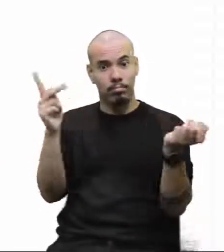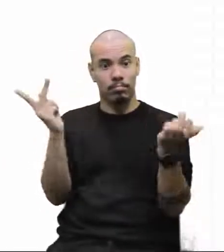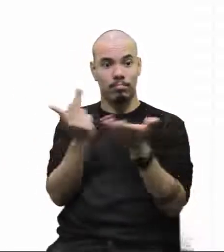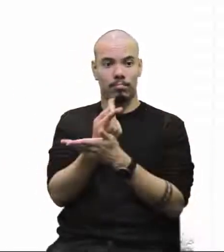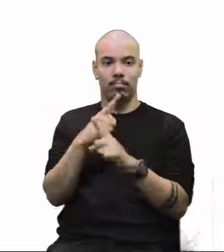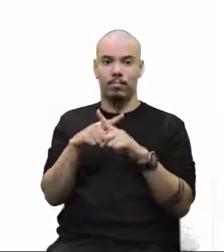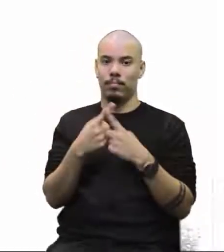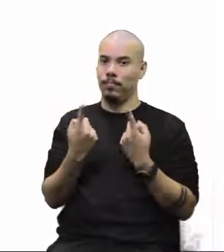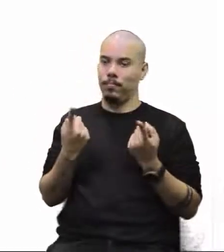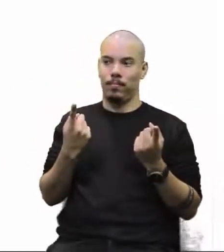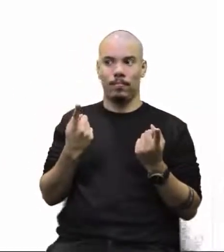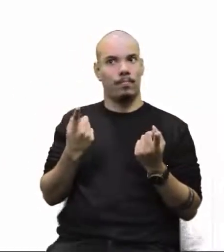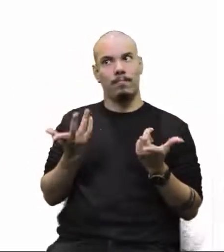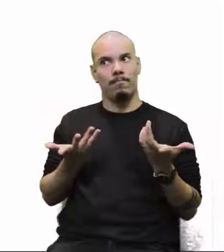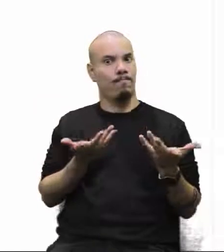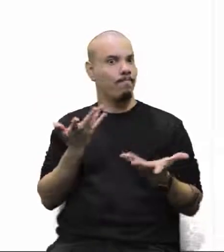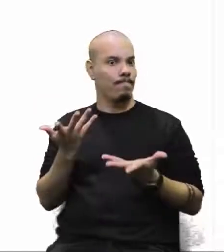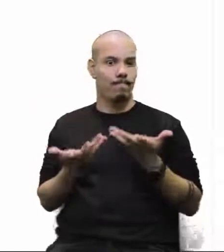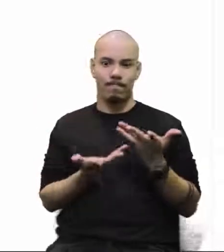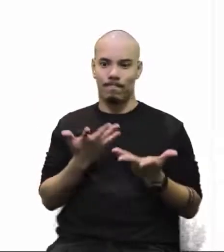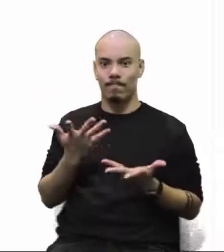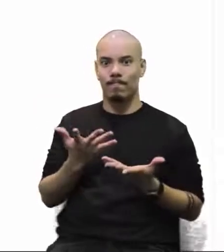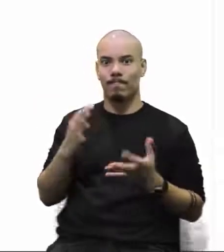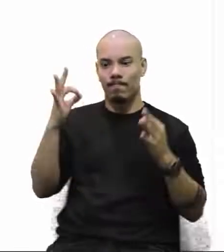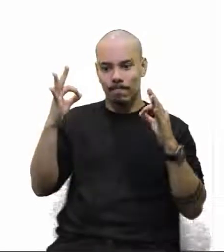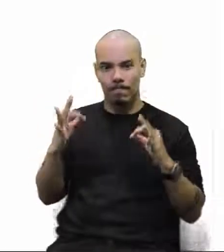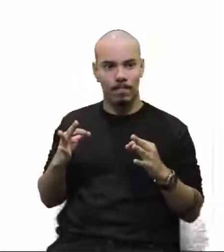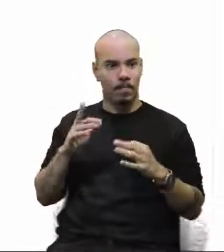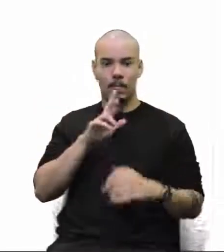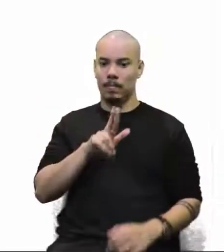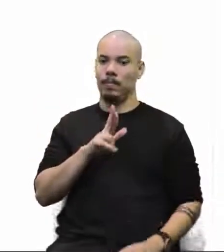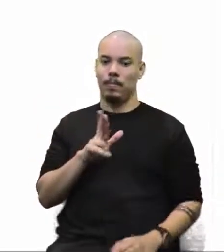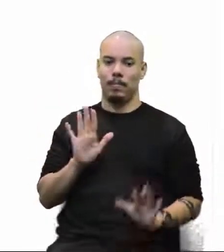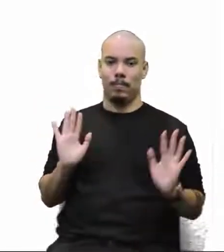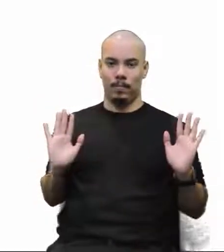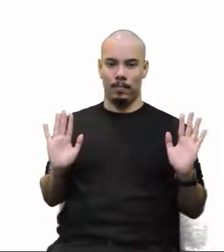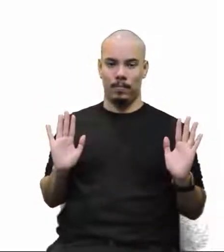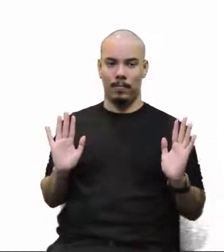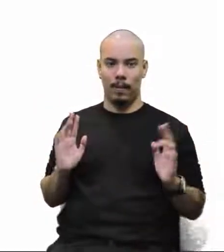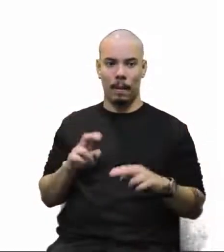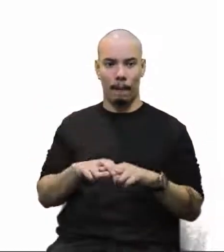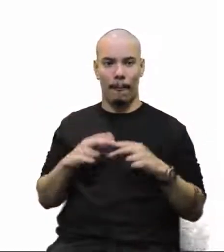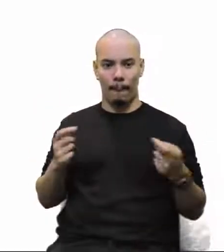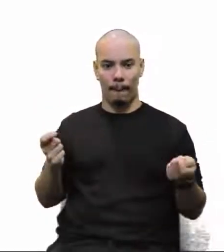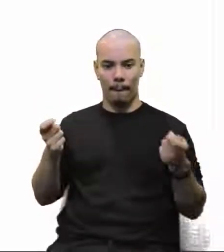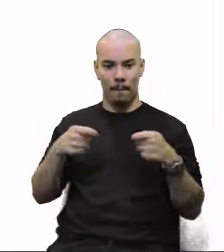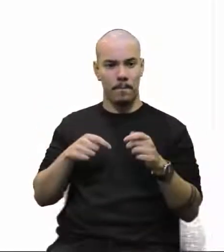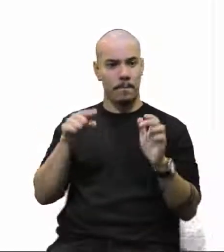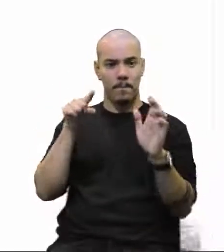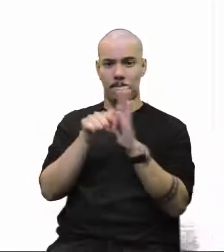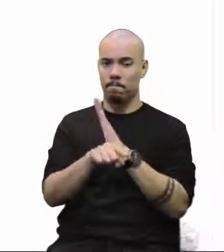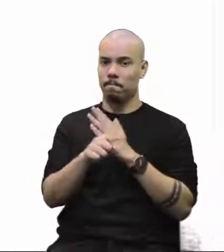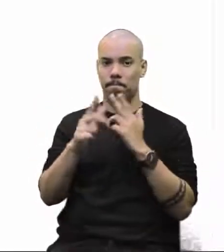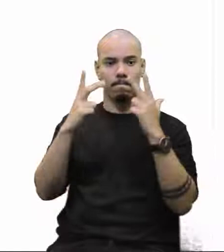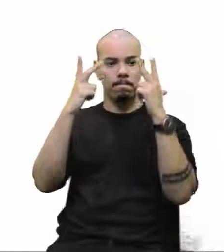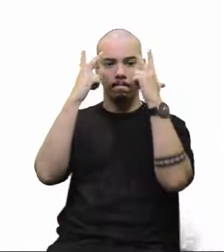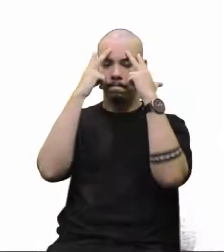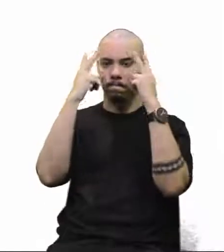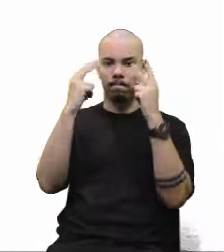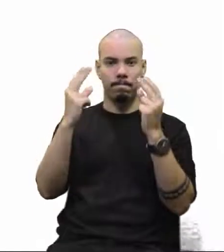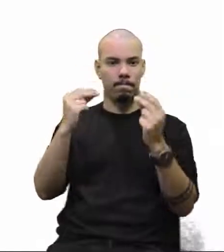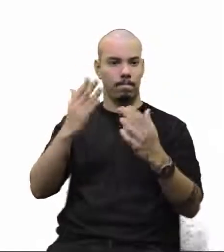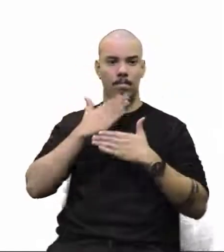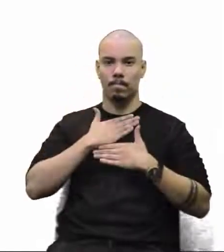Mas o ideal é que não ocorra, né? O ideal é que não ocorra. Então aí, uma questão bem